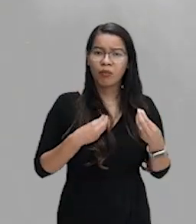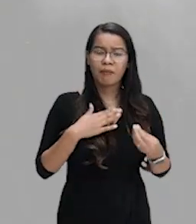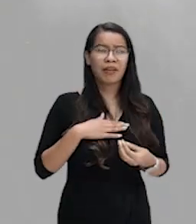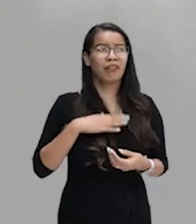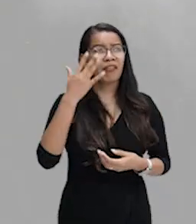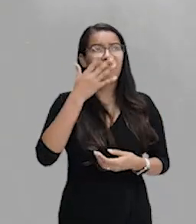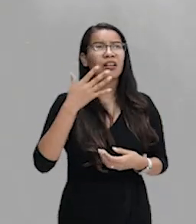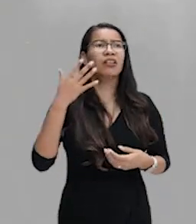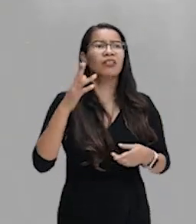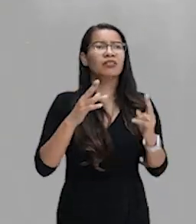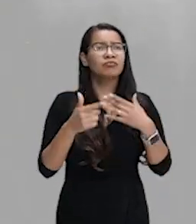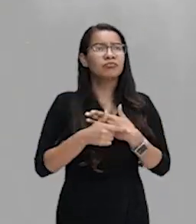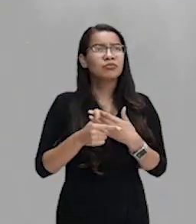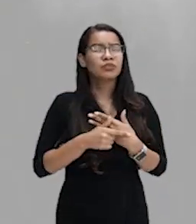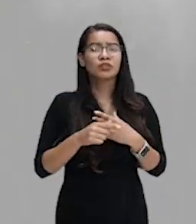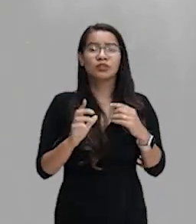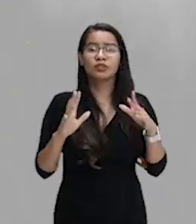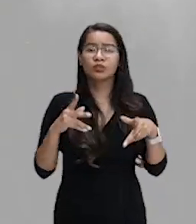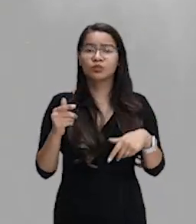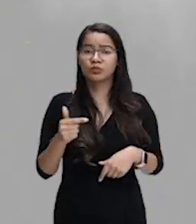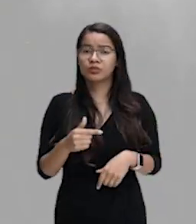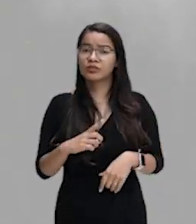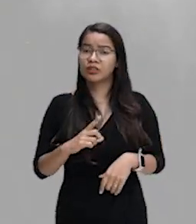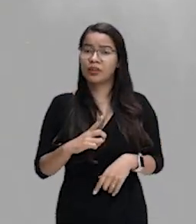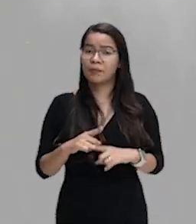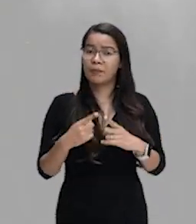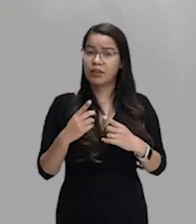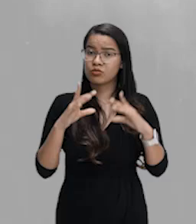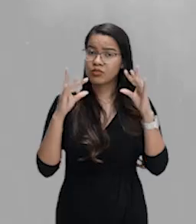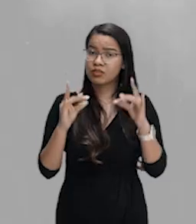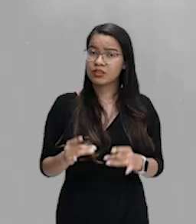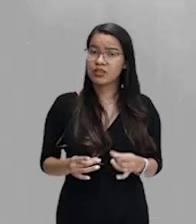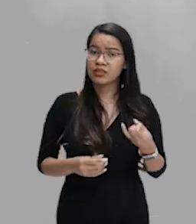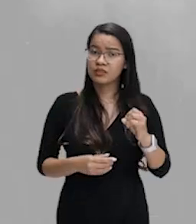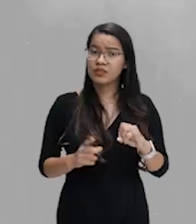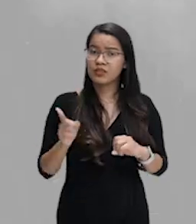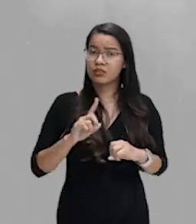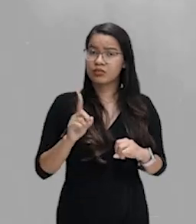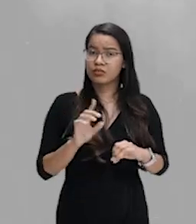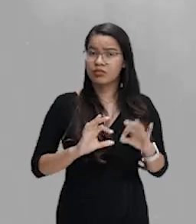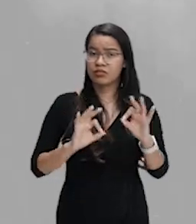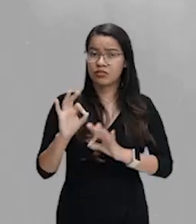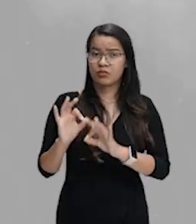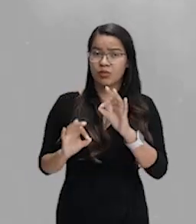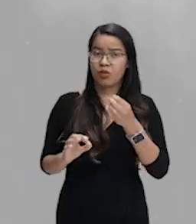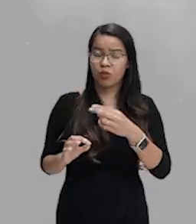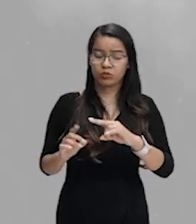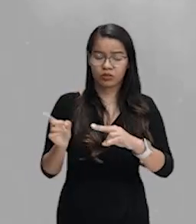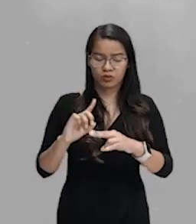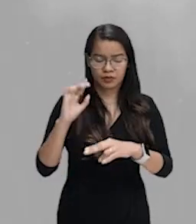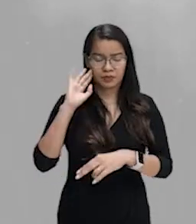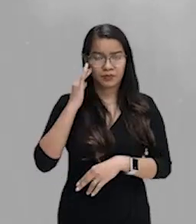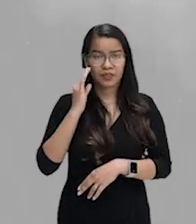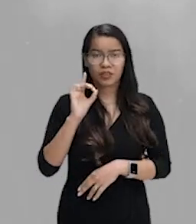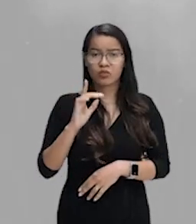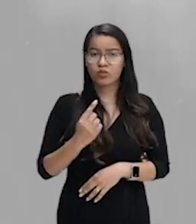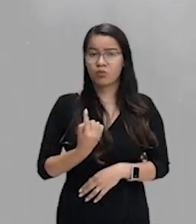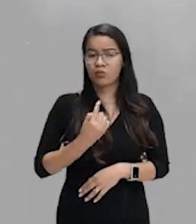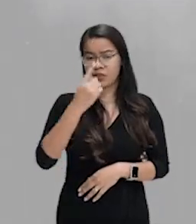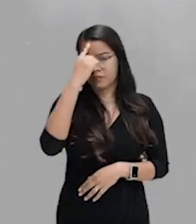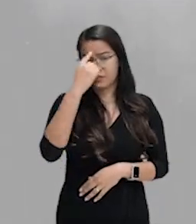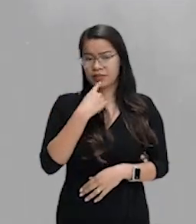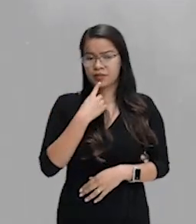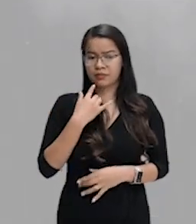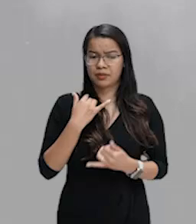está funcionando, isso tudo tem? Tem. Só tem um detalhe, se você não se dispõe, se você não entende, aí vai ser só uma imagem que